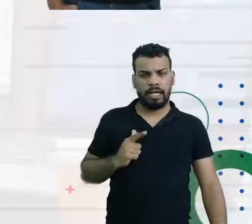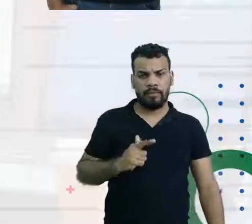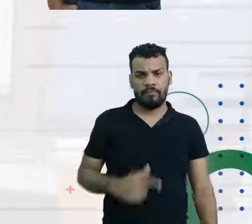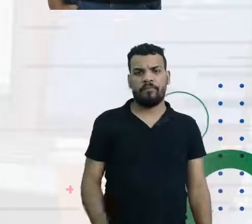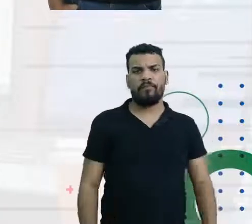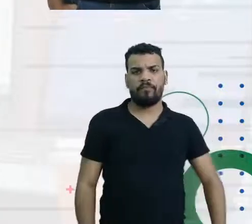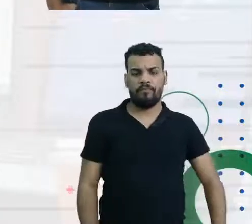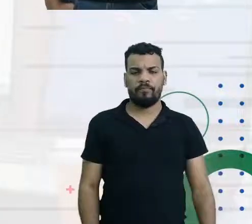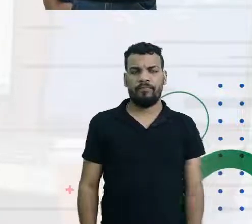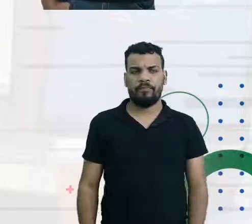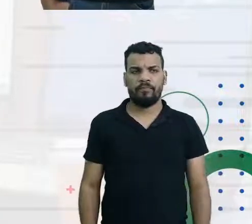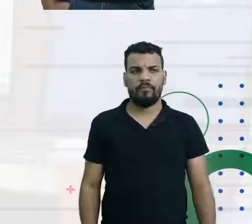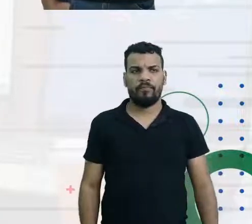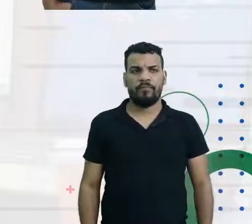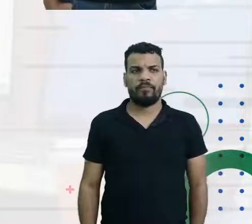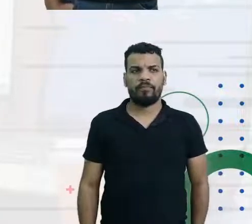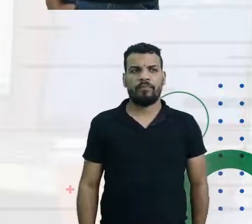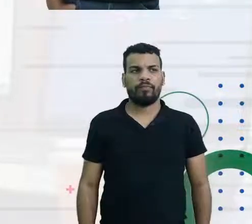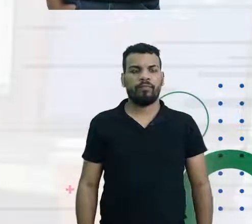traz para a gente, né?